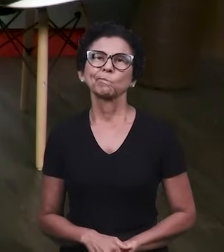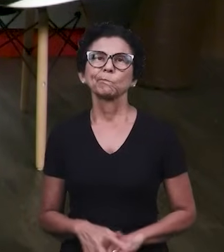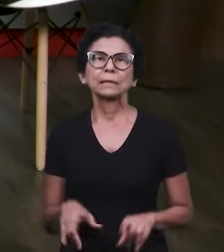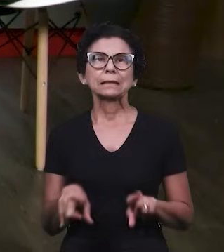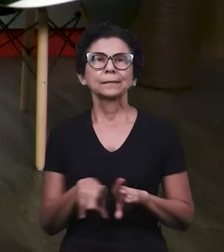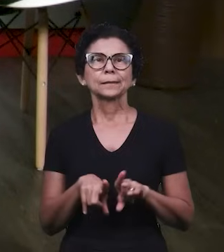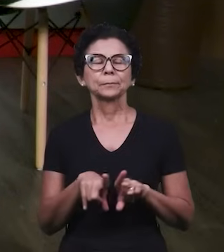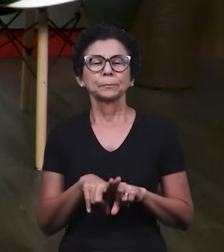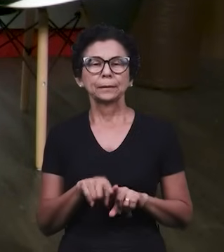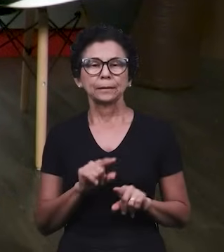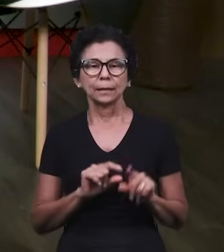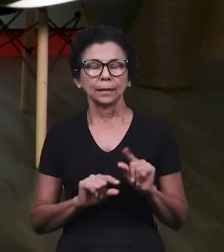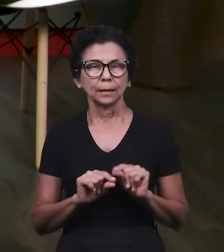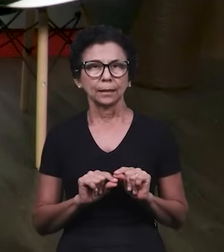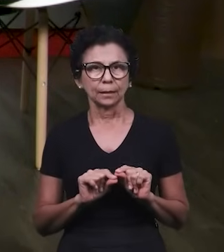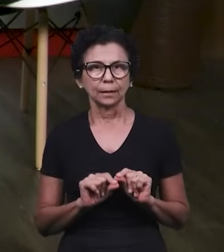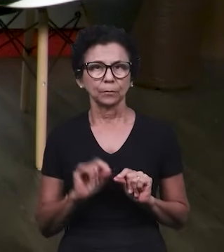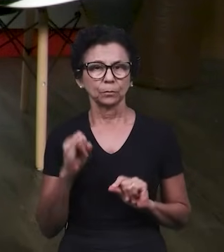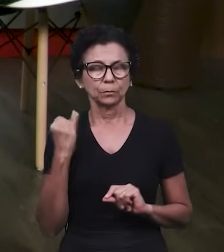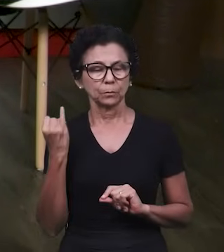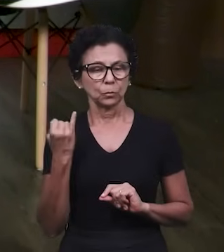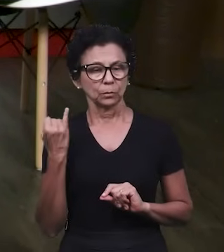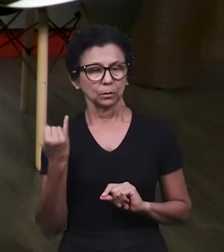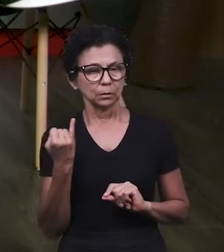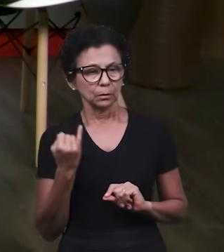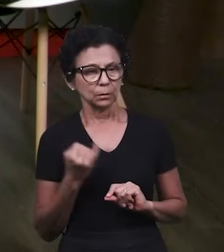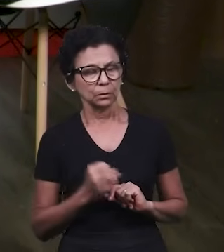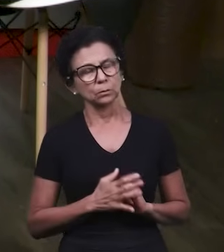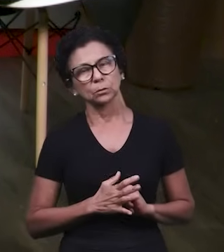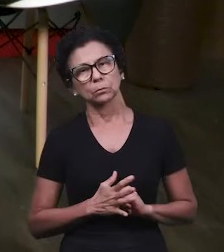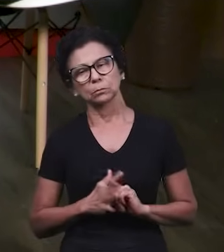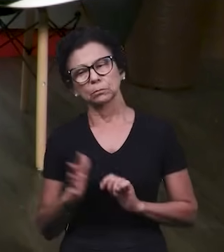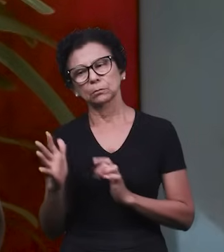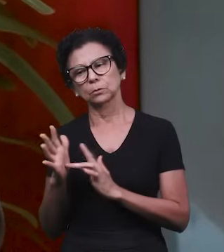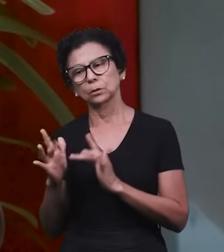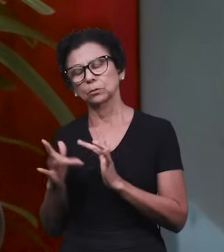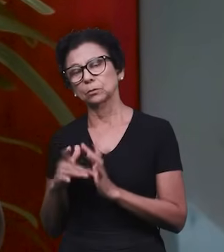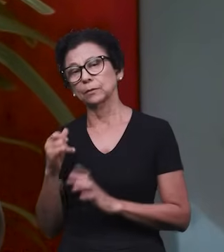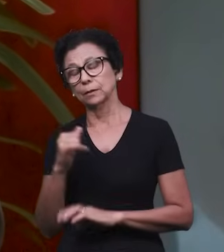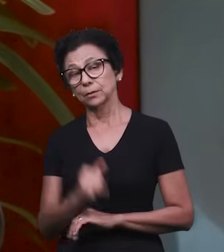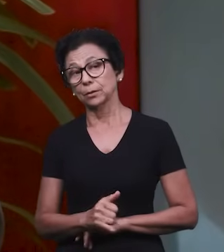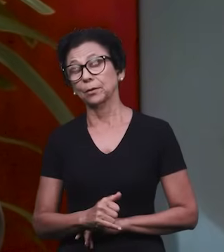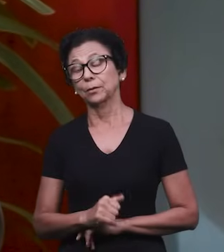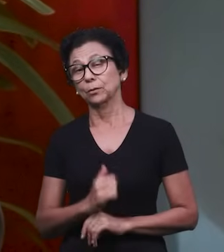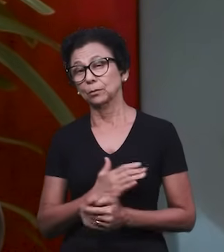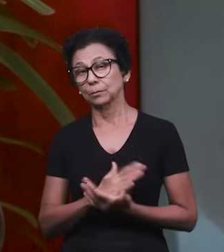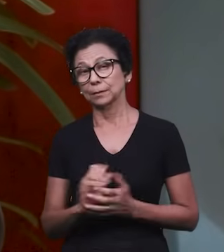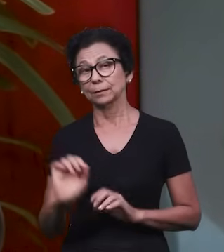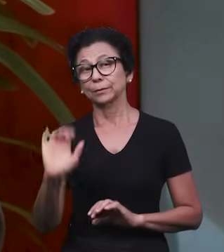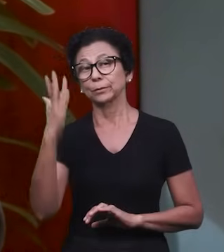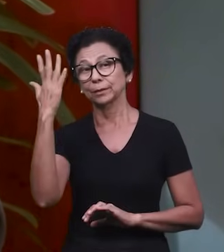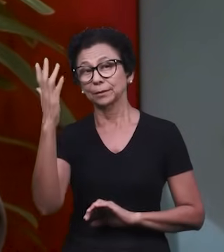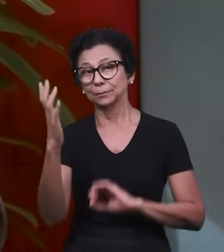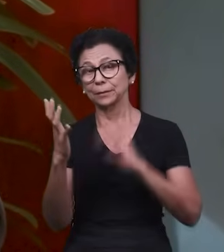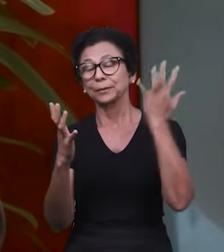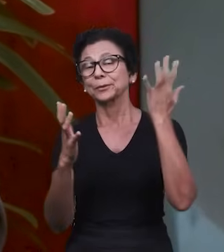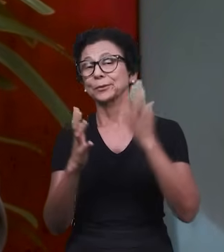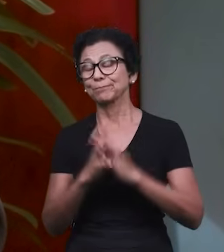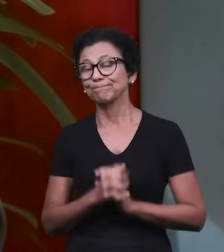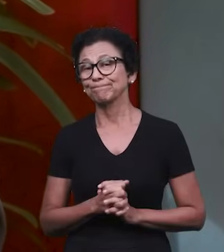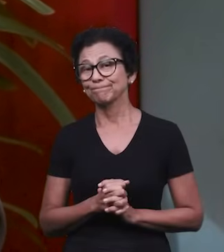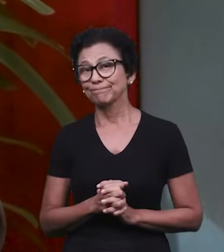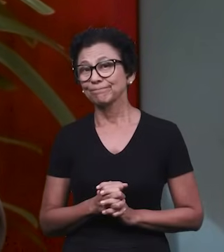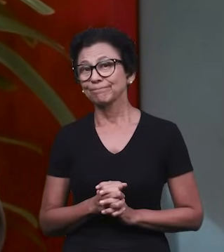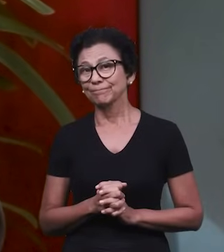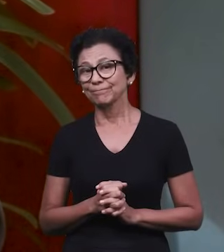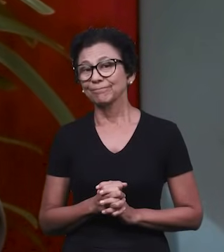é muito relevante nesse aspecto, é quando o próprio Senhor Jesus diz assim, quando essas coisas começarem a acontecer, olhai para o